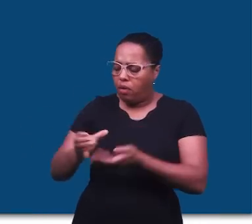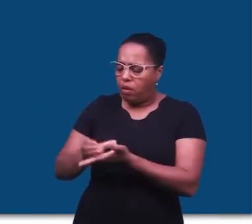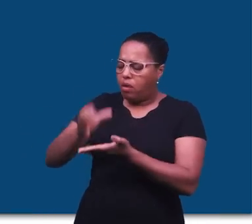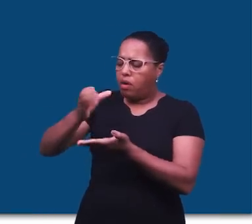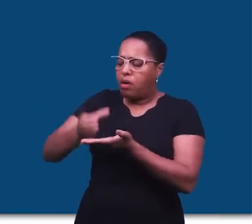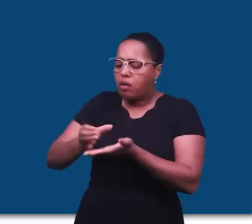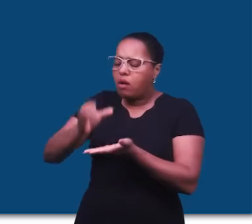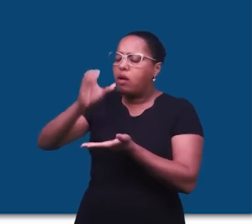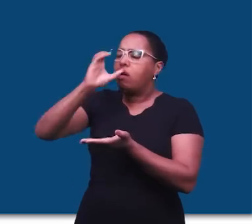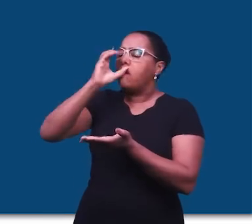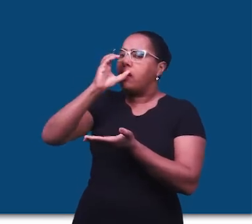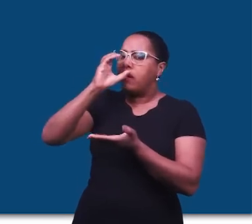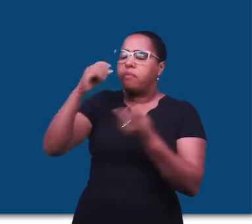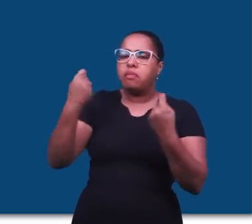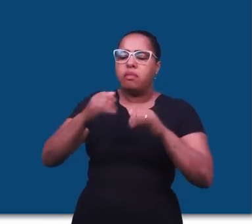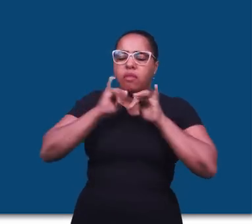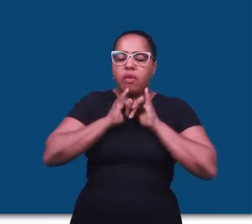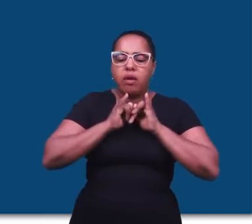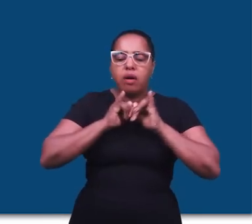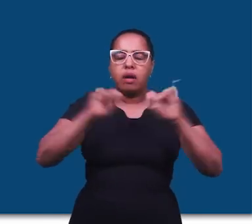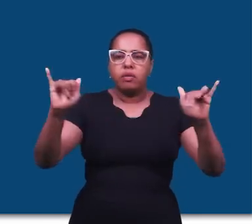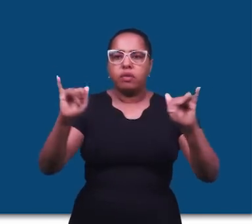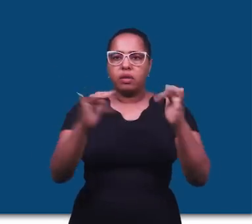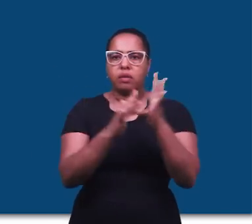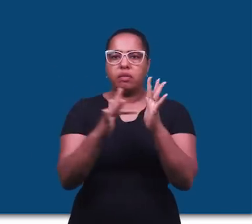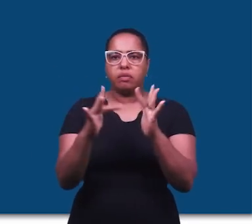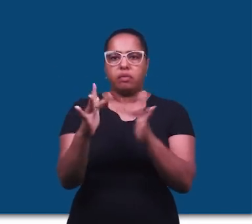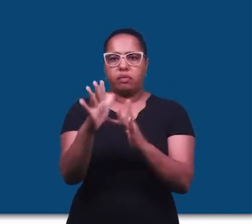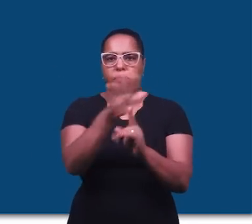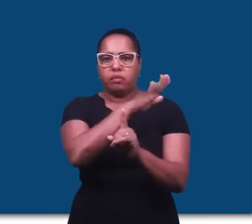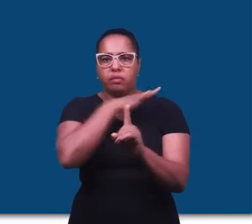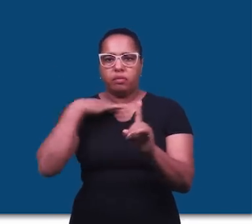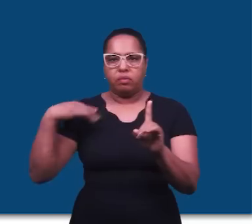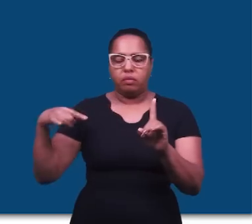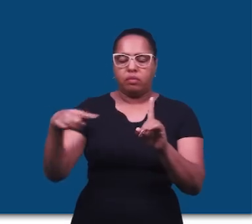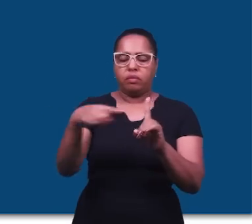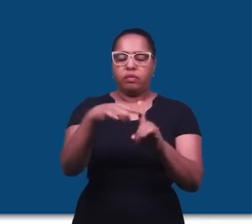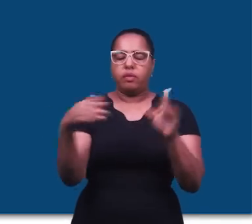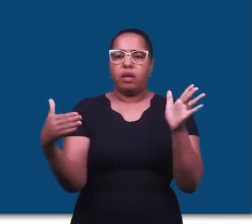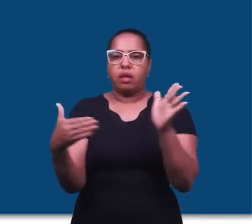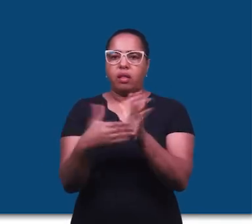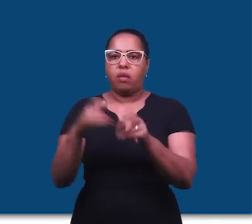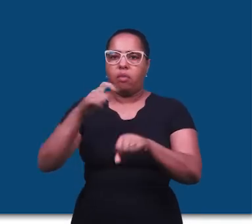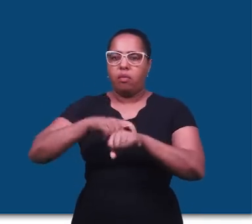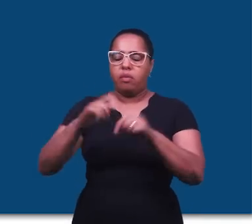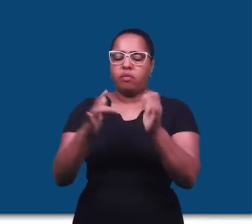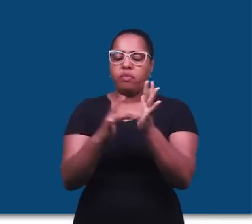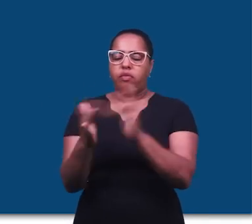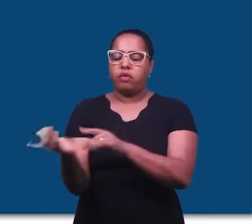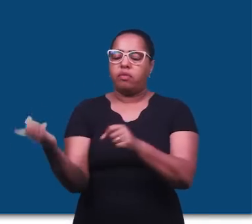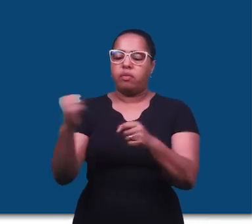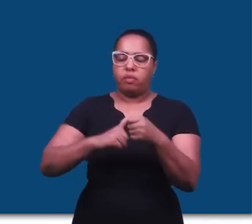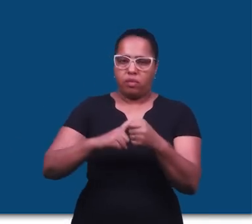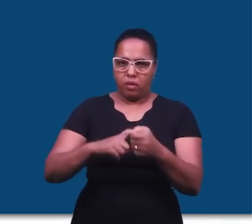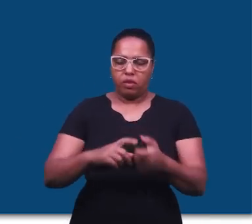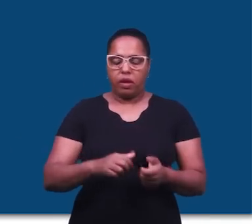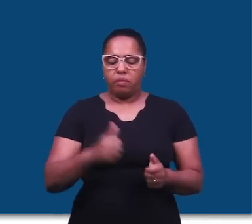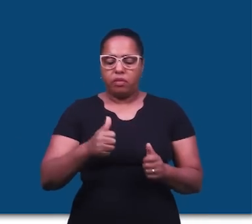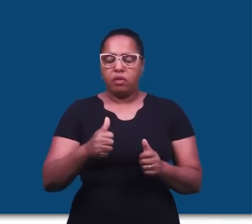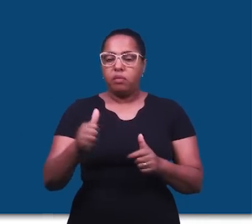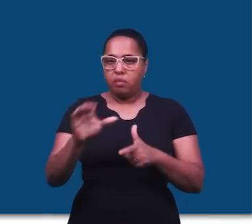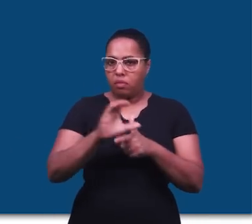beberdes este cálice, anunciais a morte do Senhor até que venha. 1 Coríntios, capítulo